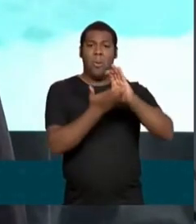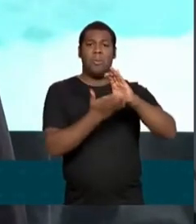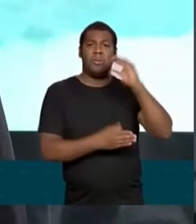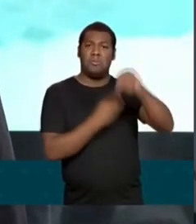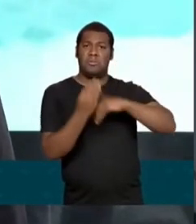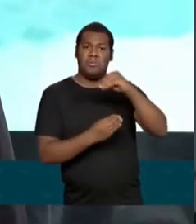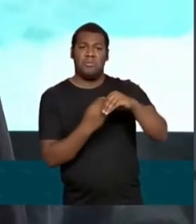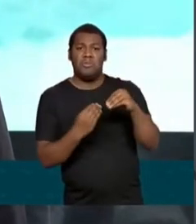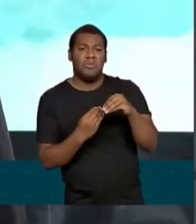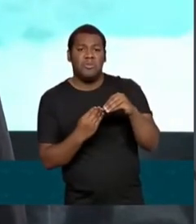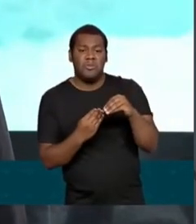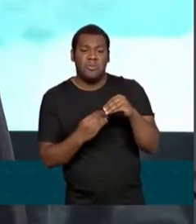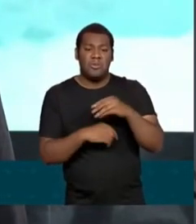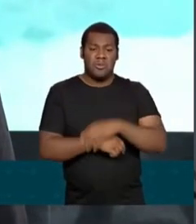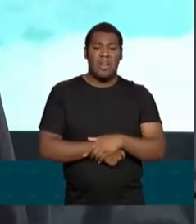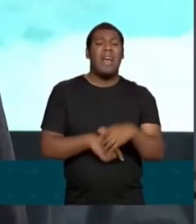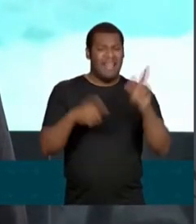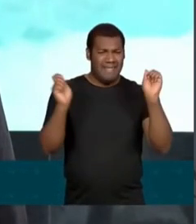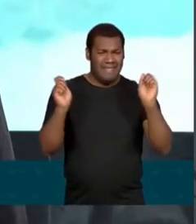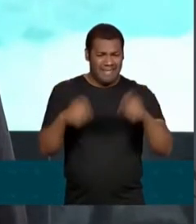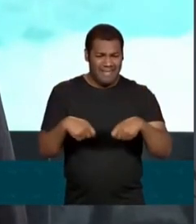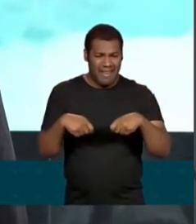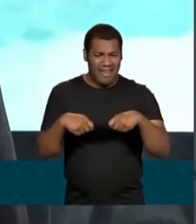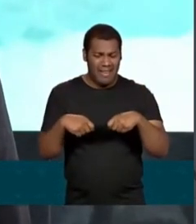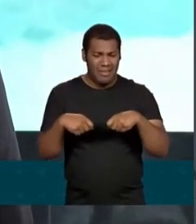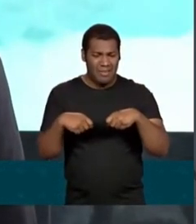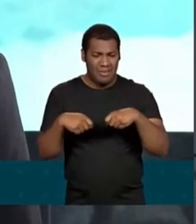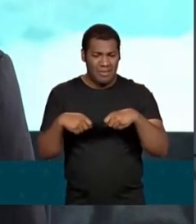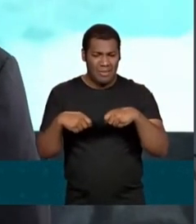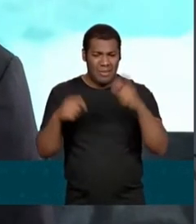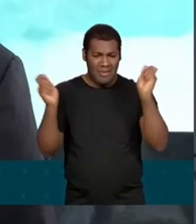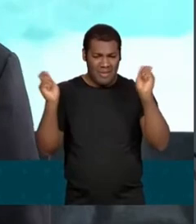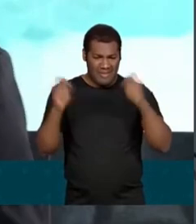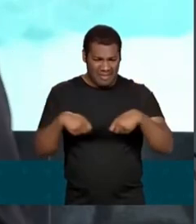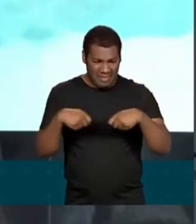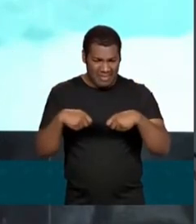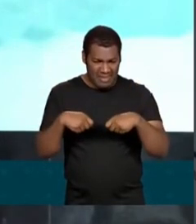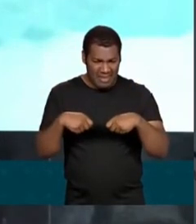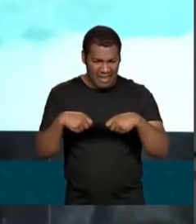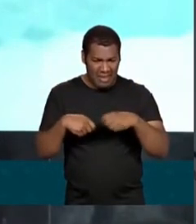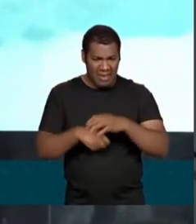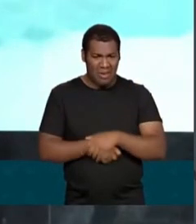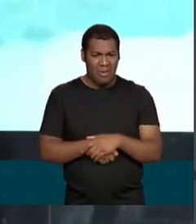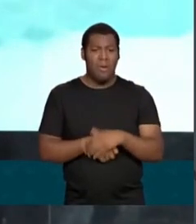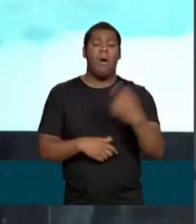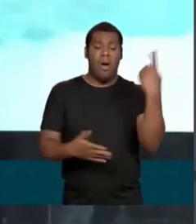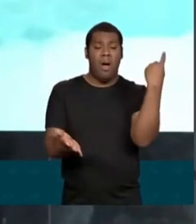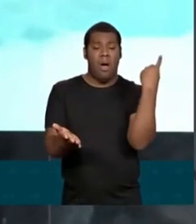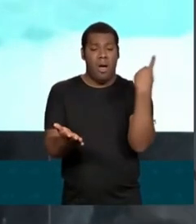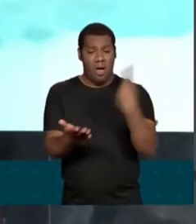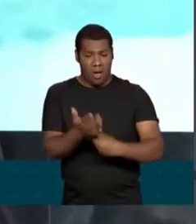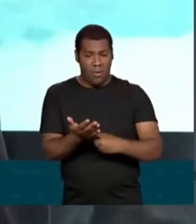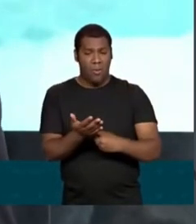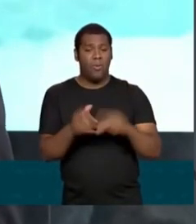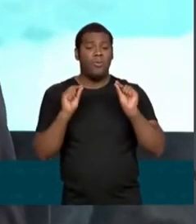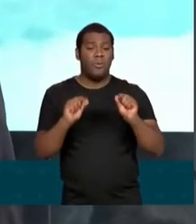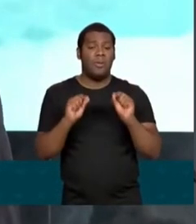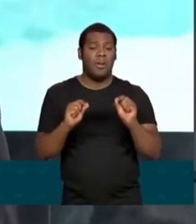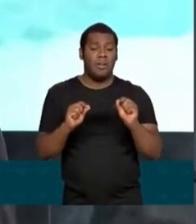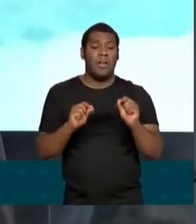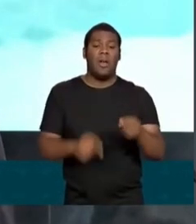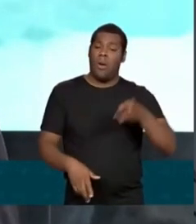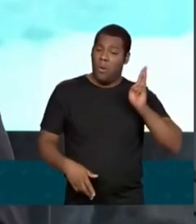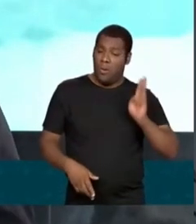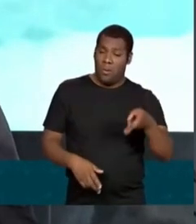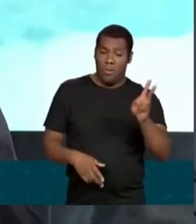elas correm risco de ser instaladas E ficarem paradas não esse risco não ocorre o acordo é colocá-las para